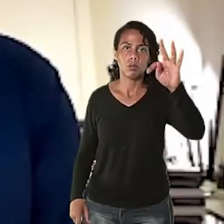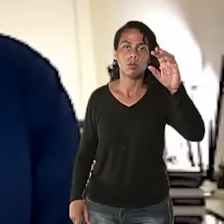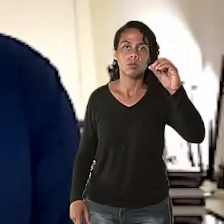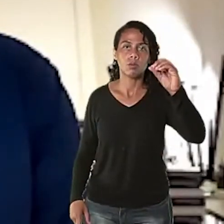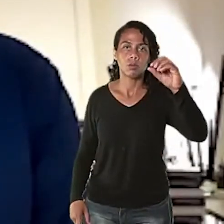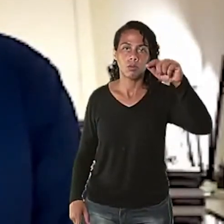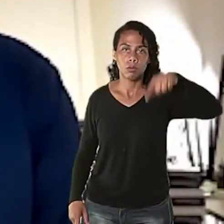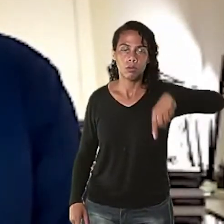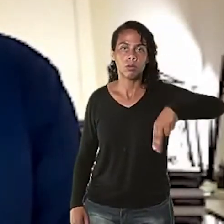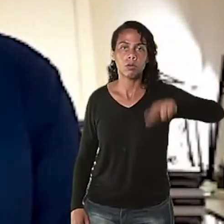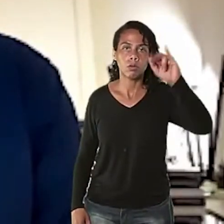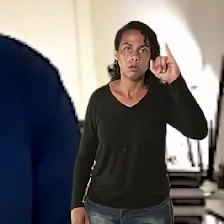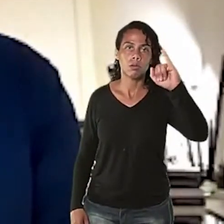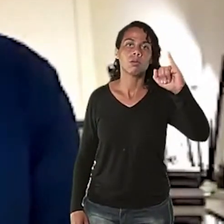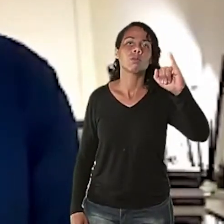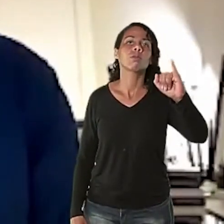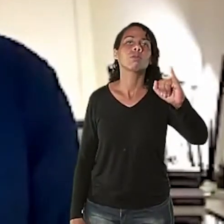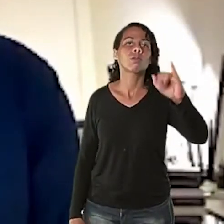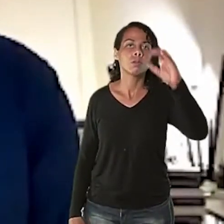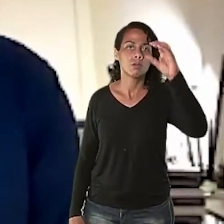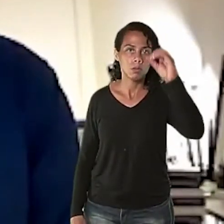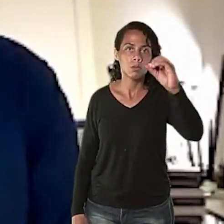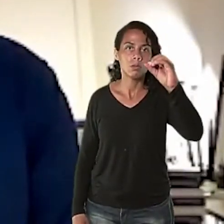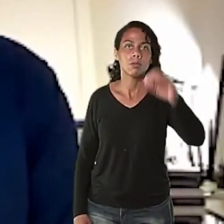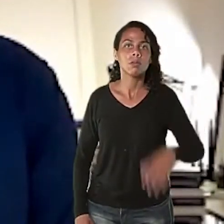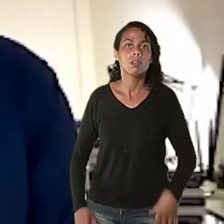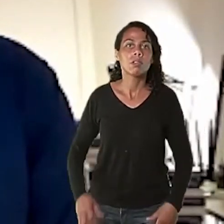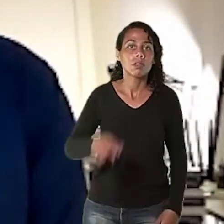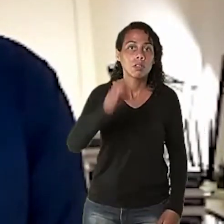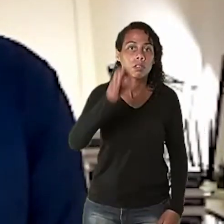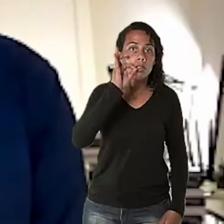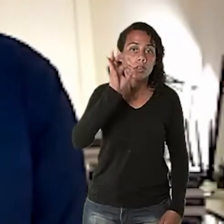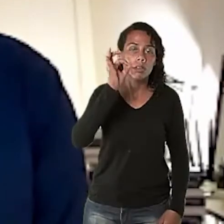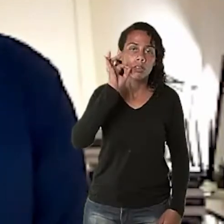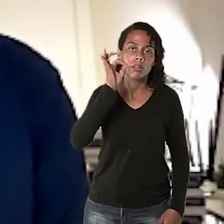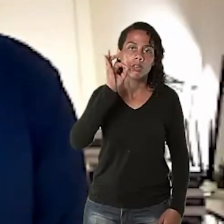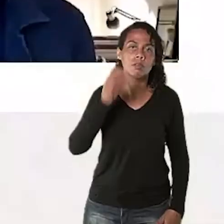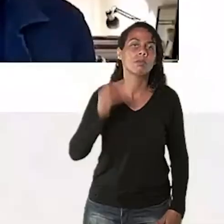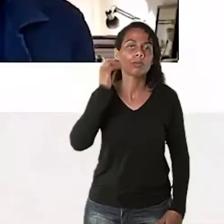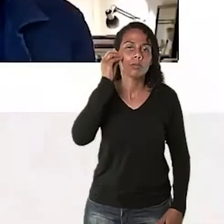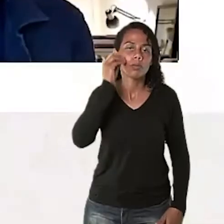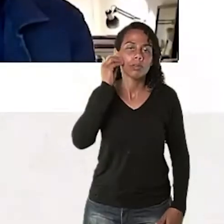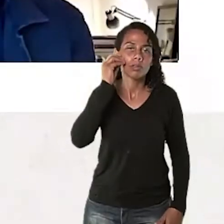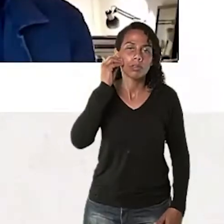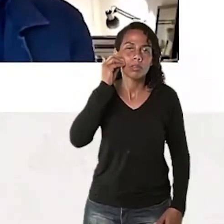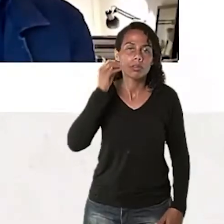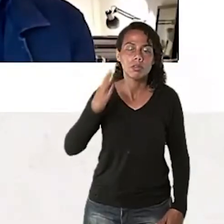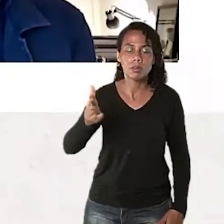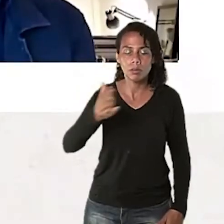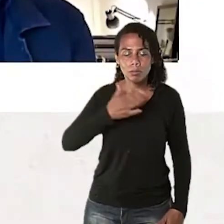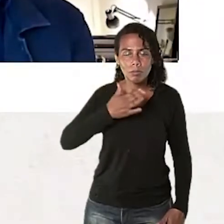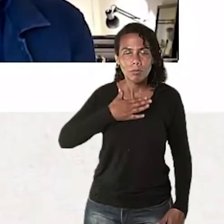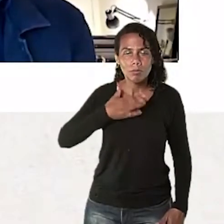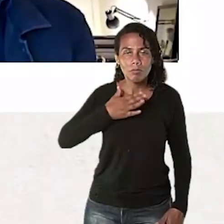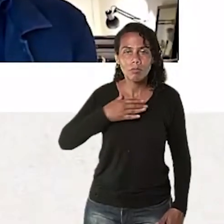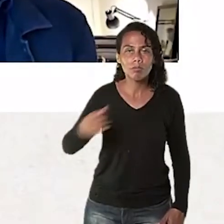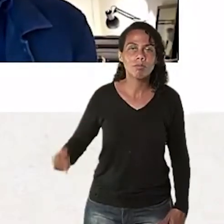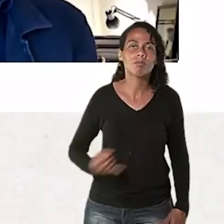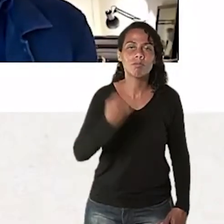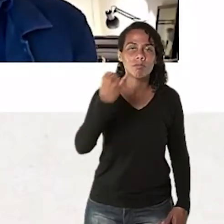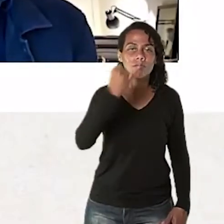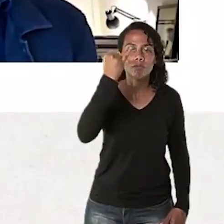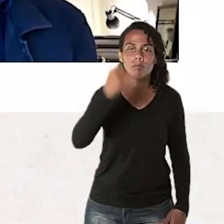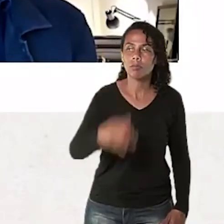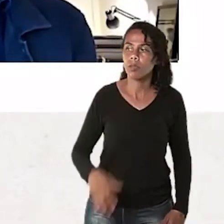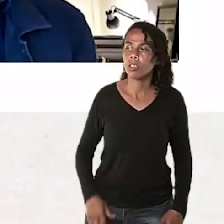infantilizadas e é uma experiência desconcertante. Depois esse seu livro, essa sua crônica, eu me perdi um pouquinho, só te